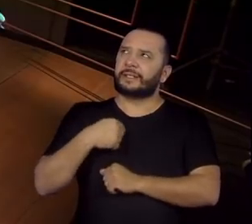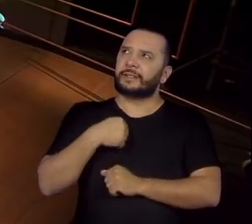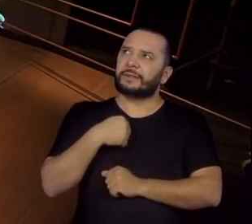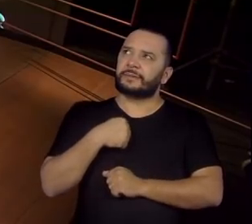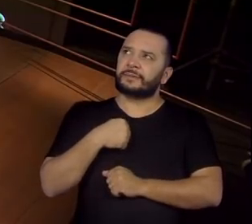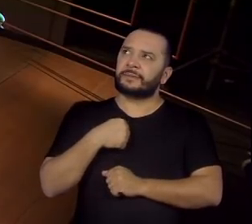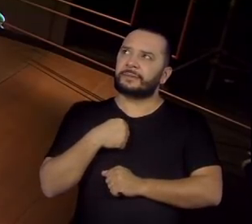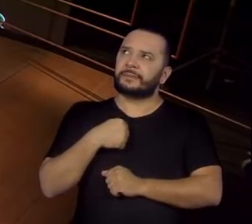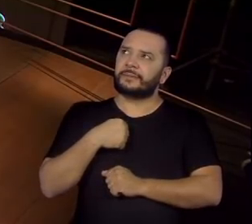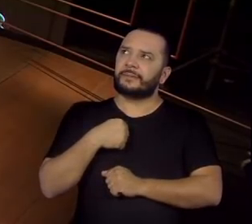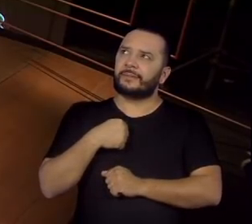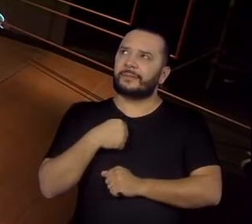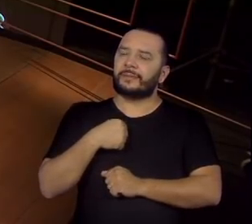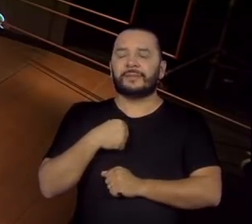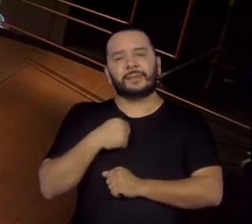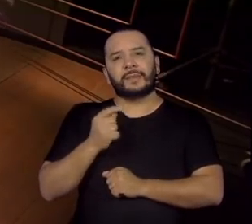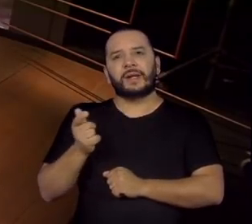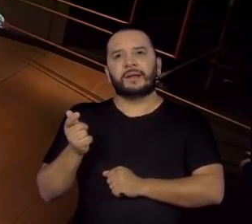que tenha